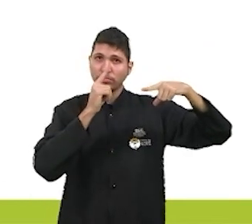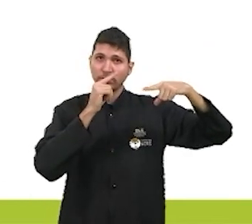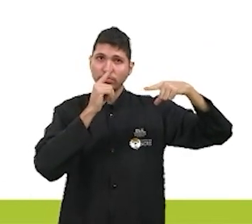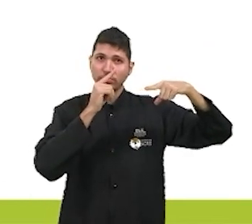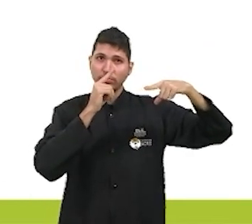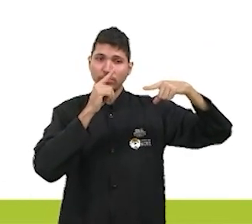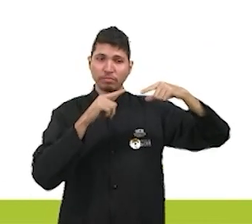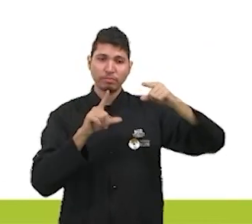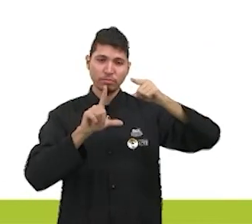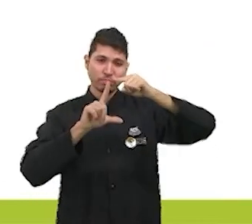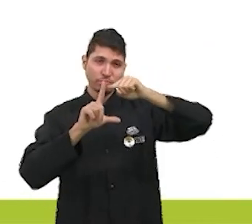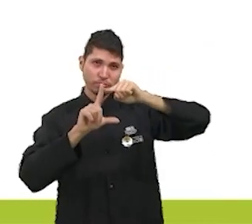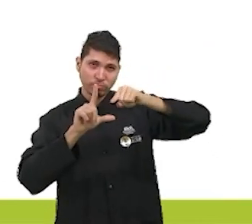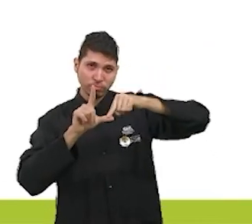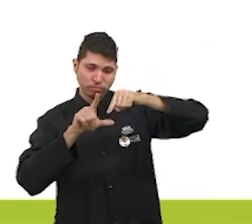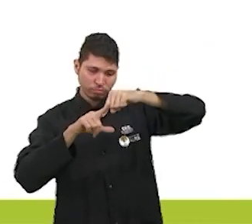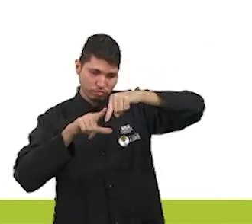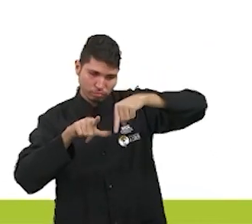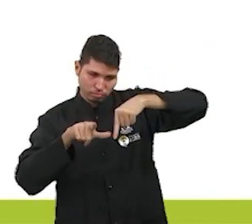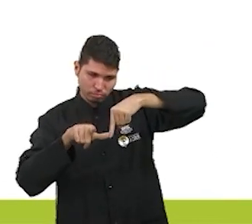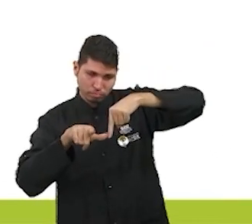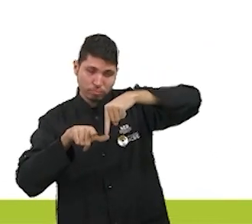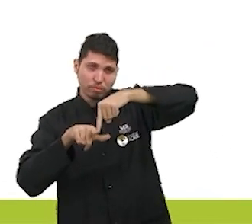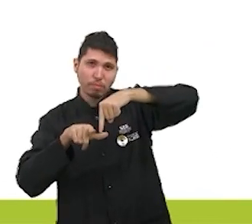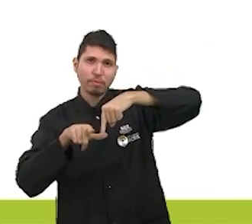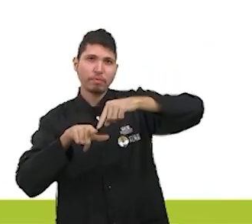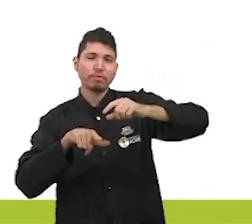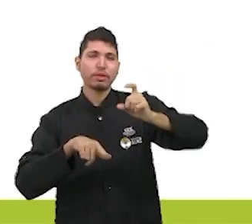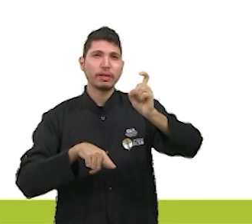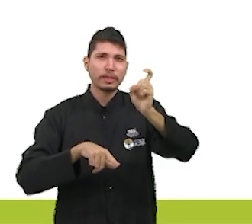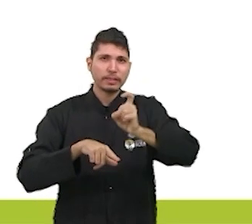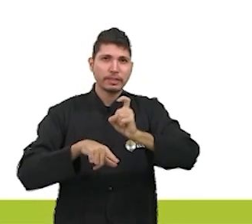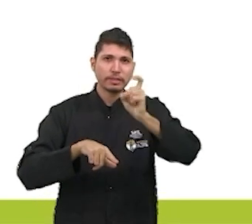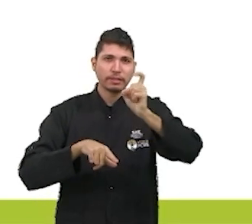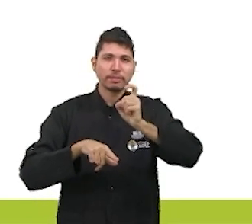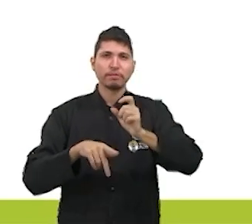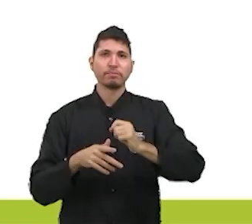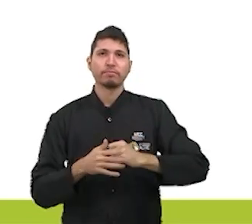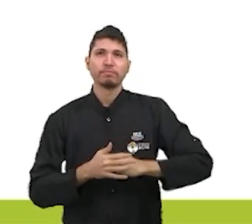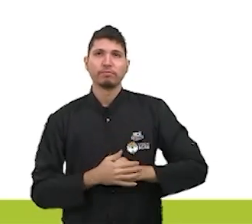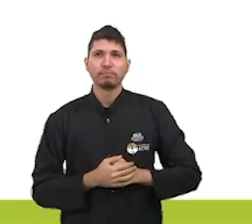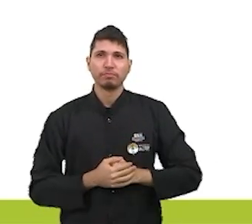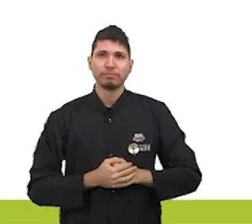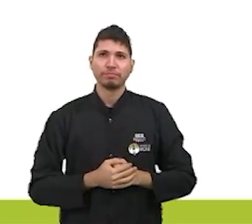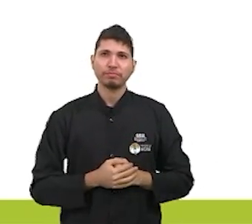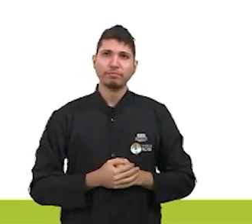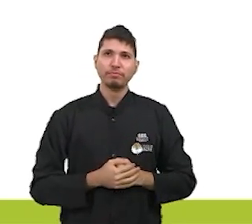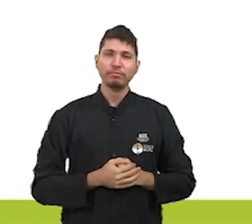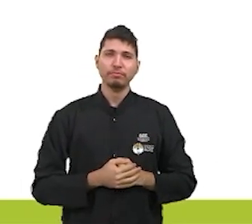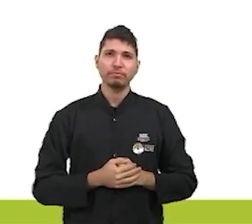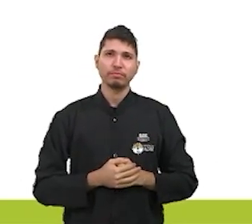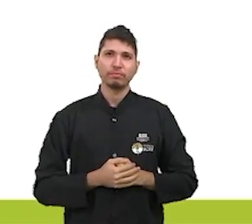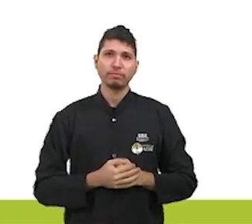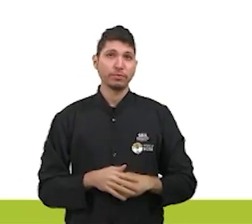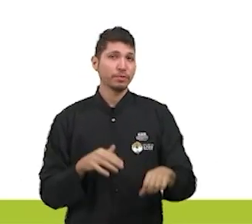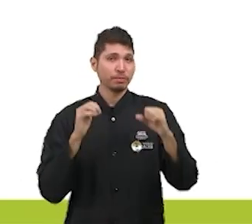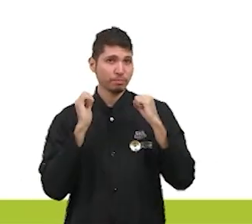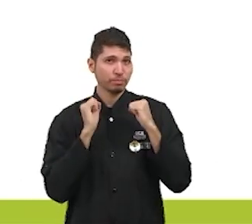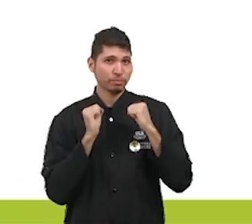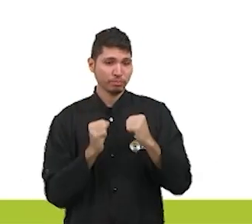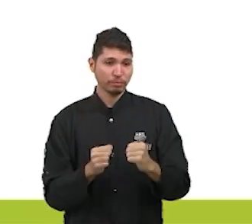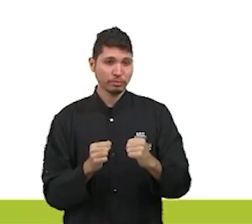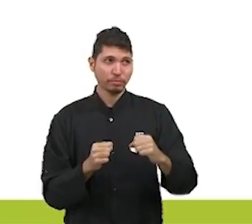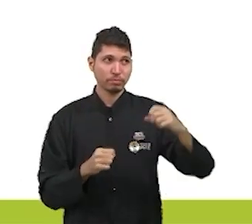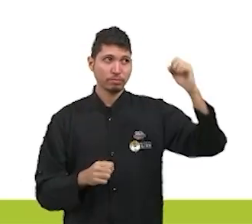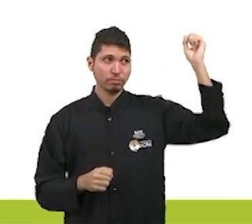X com sua superfície, conforme indica a figura. Em determinadas condições, pode-se supor que a